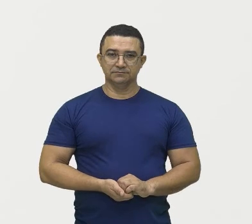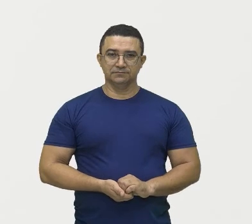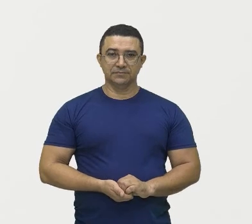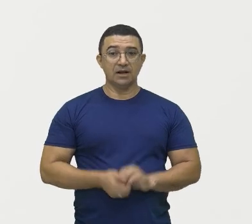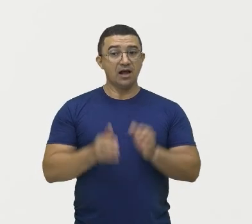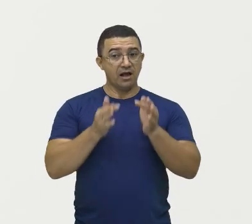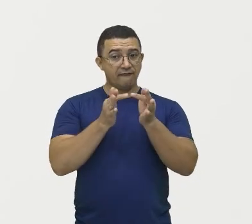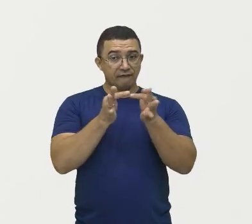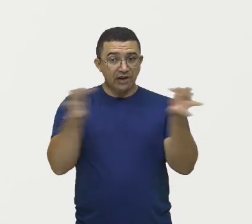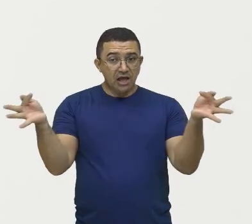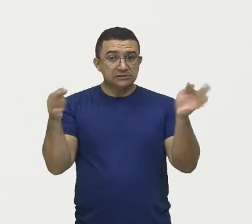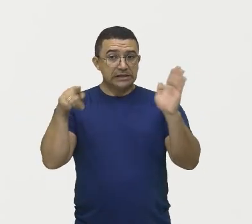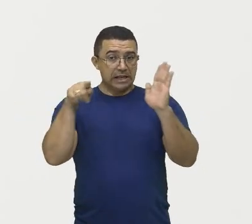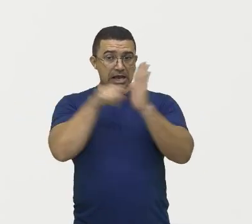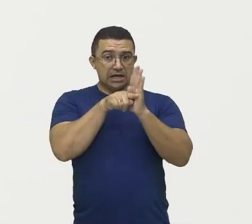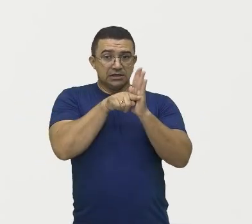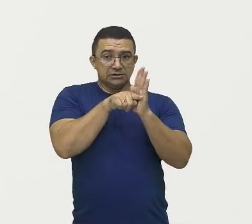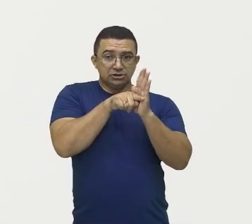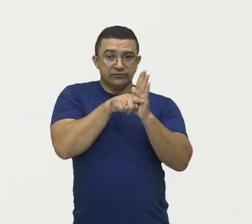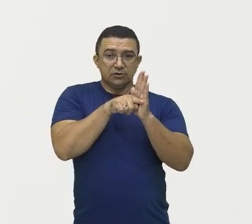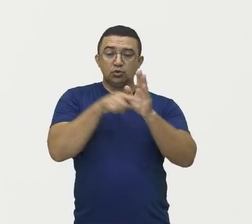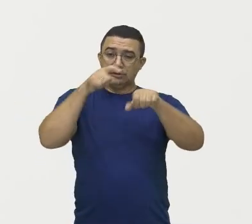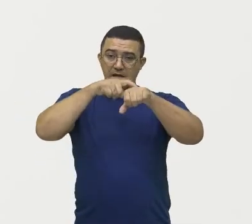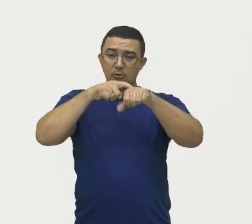As frases negativas do simple present.